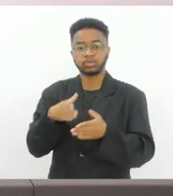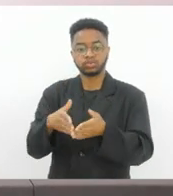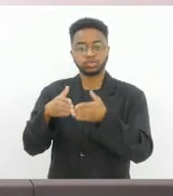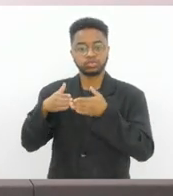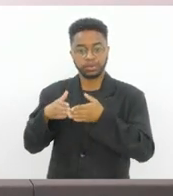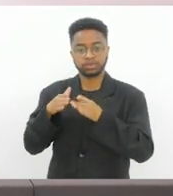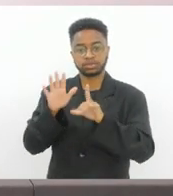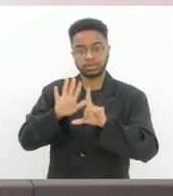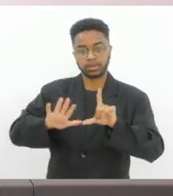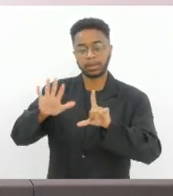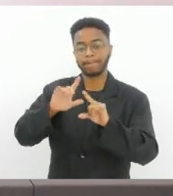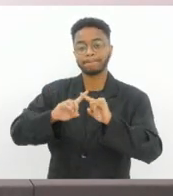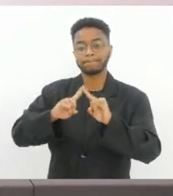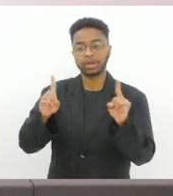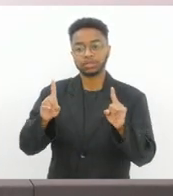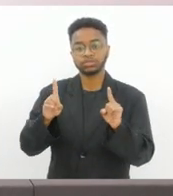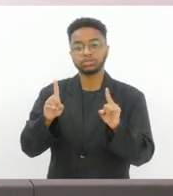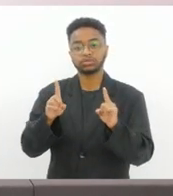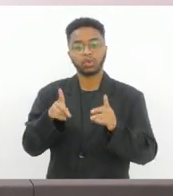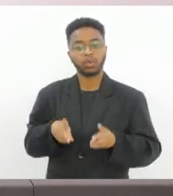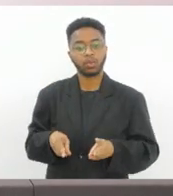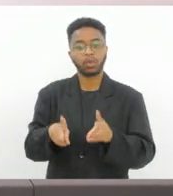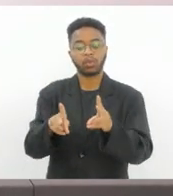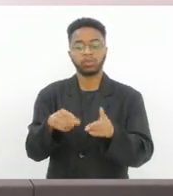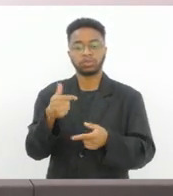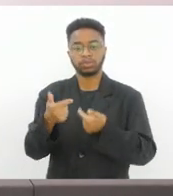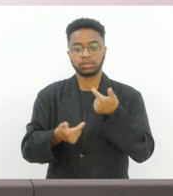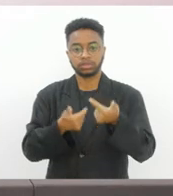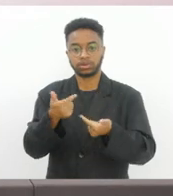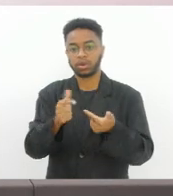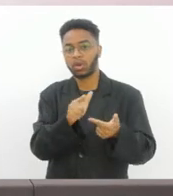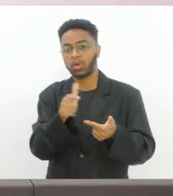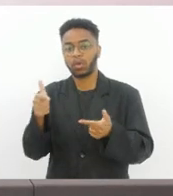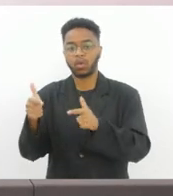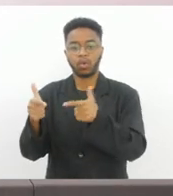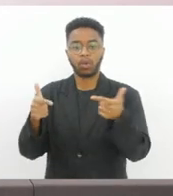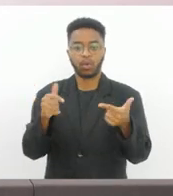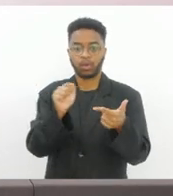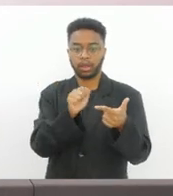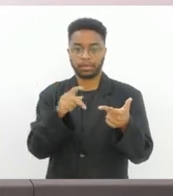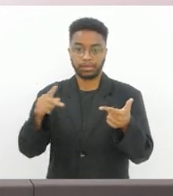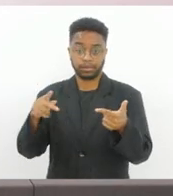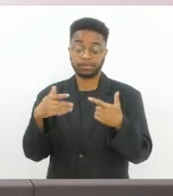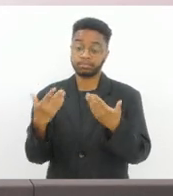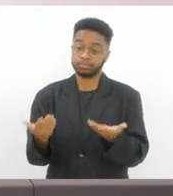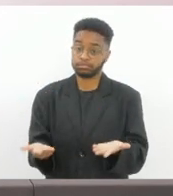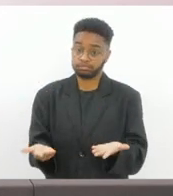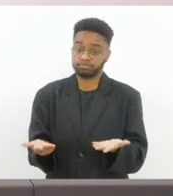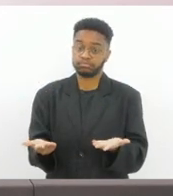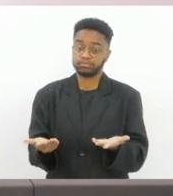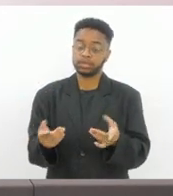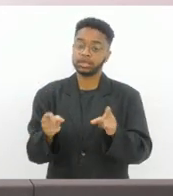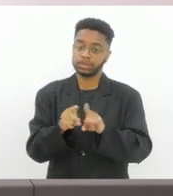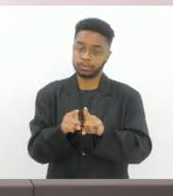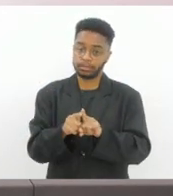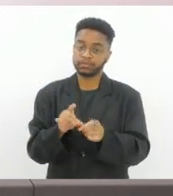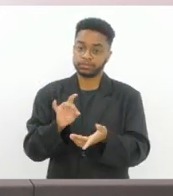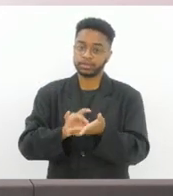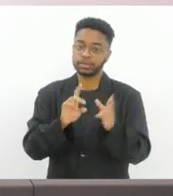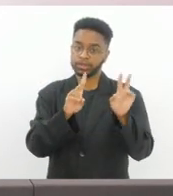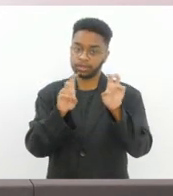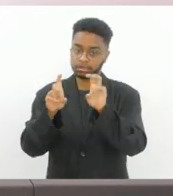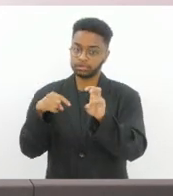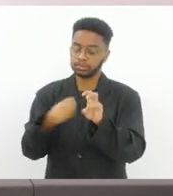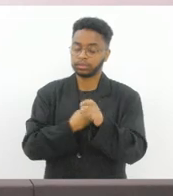mesmo estaria exercendo atividades em outros aplicativos. Ou seja, também é um tema que devemos